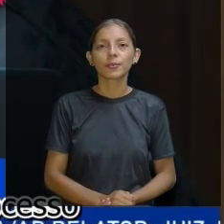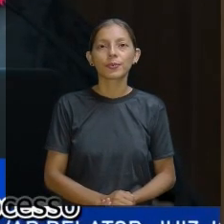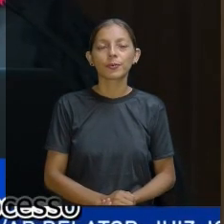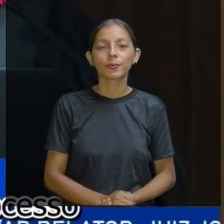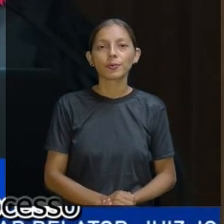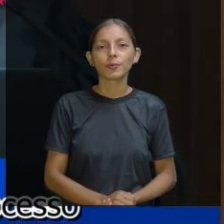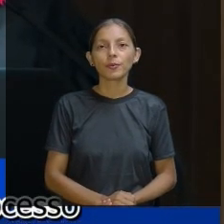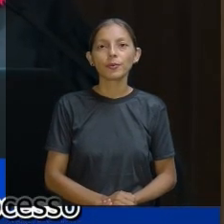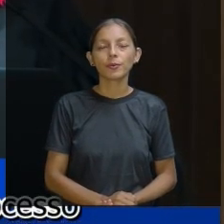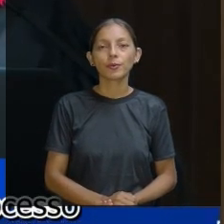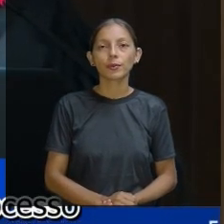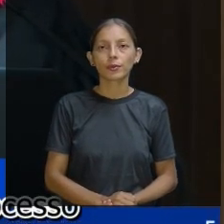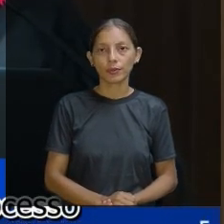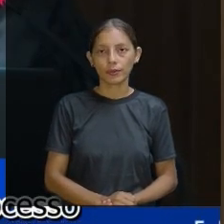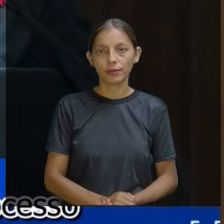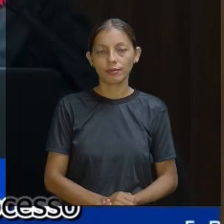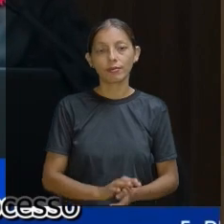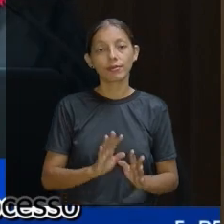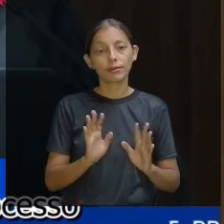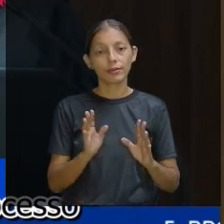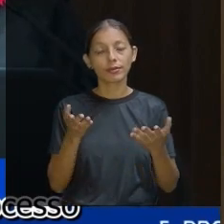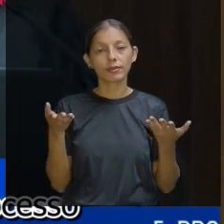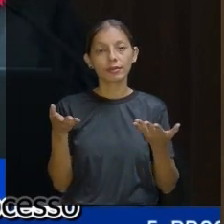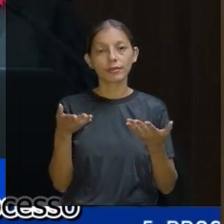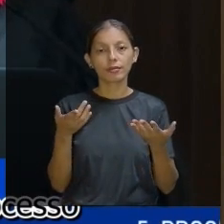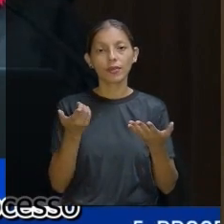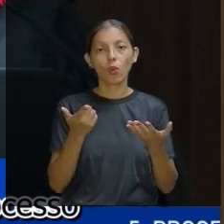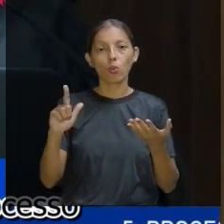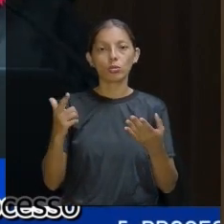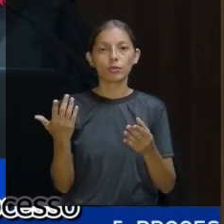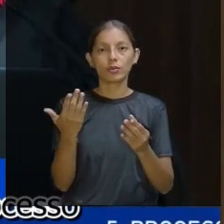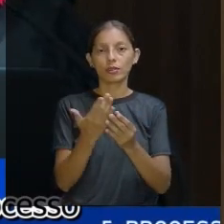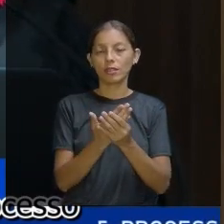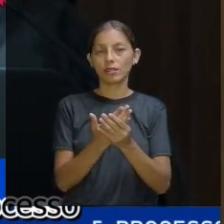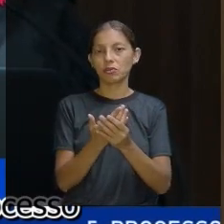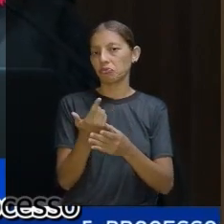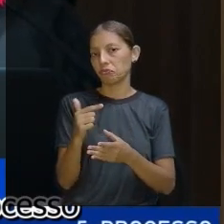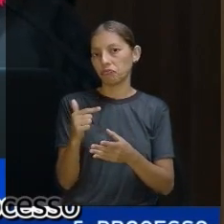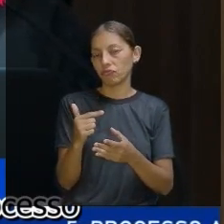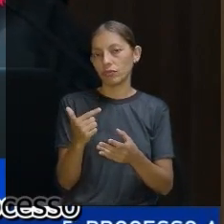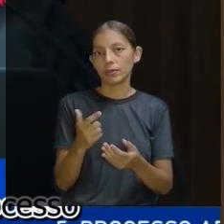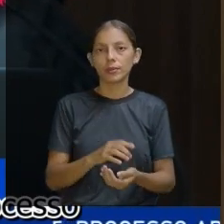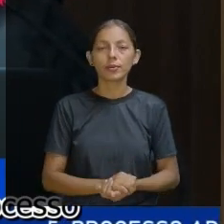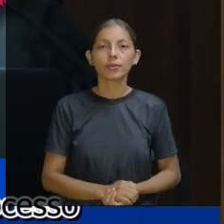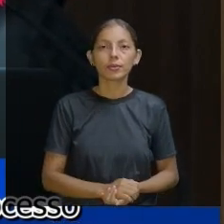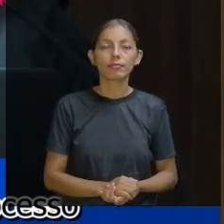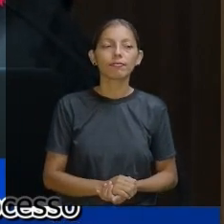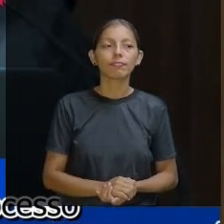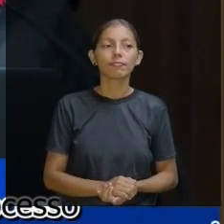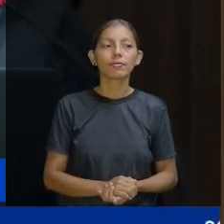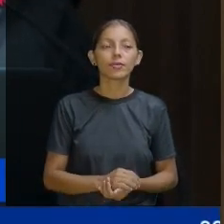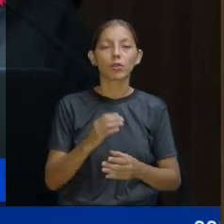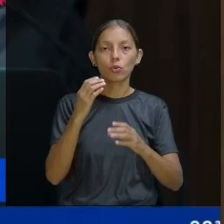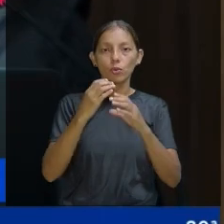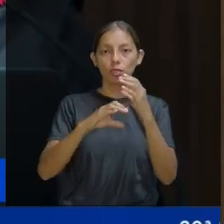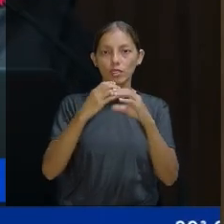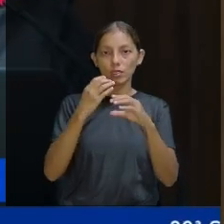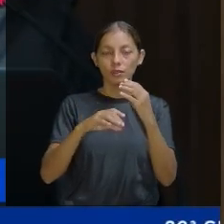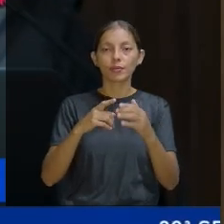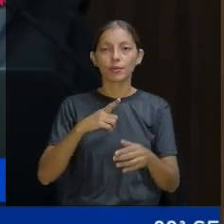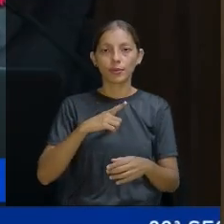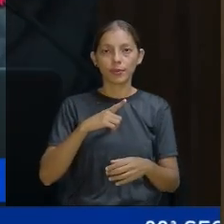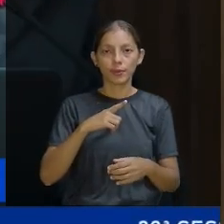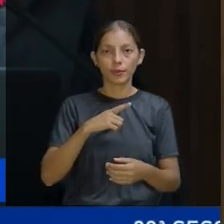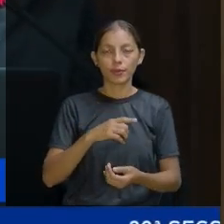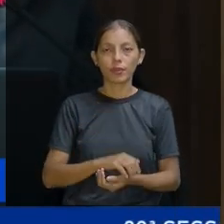Eminente pares, nós não temos mais nenhum processo a julgar, vamos passar as comunicações e proposições. Juiz